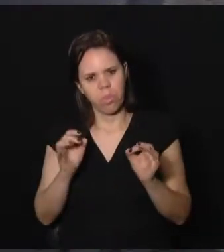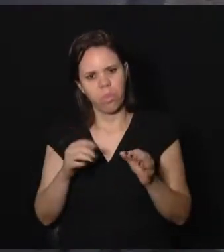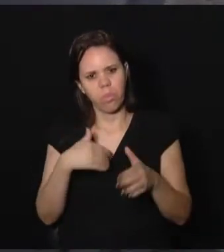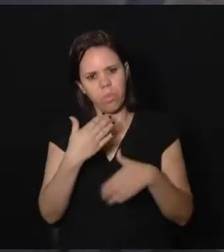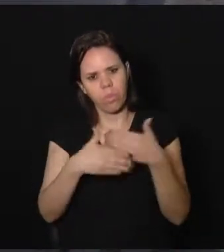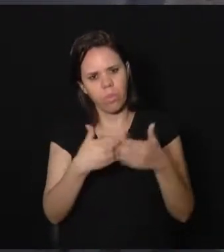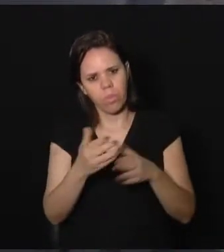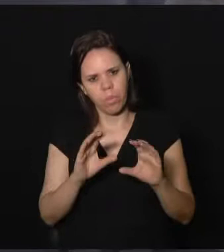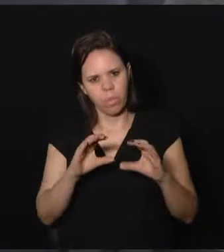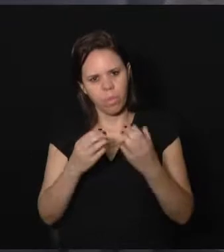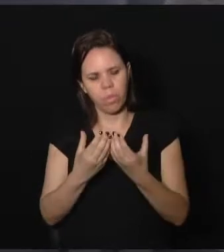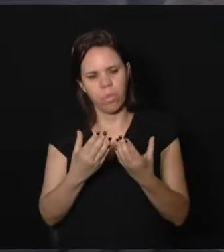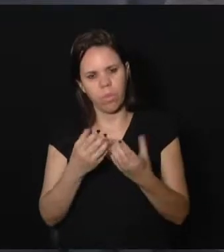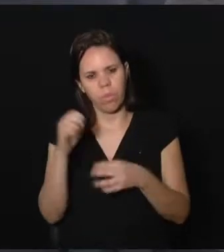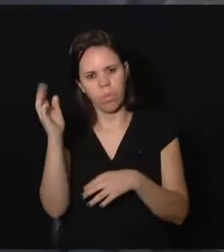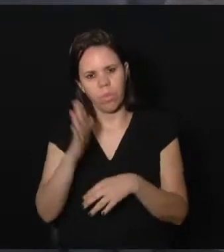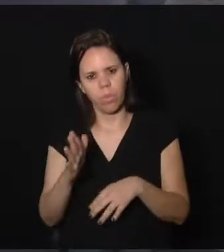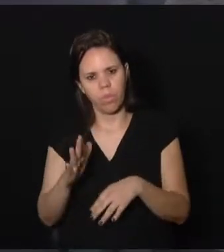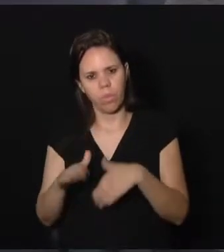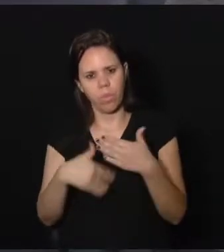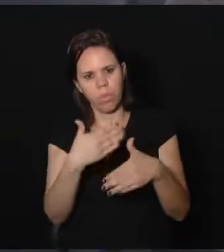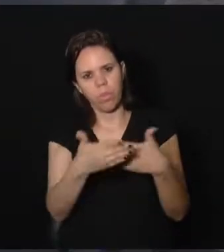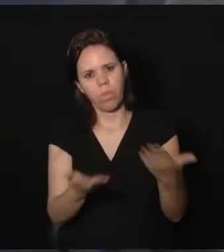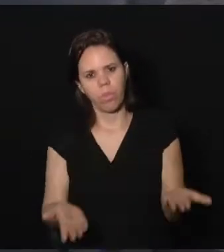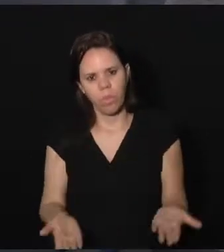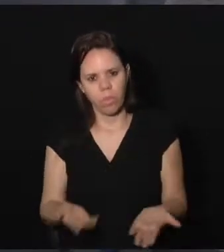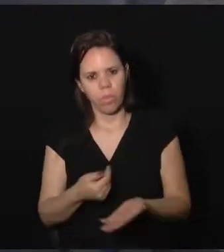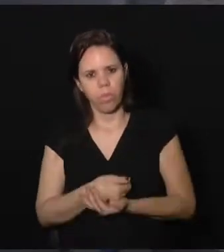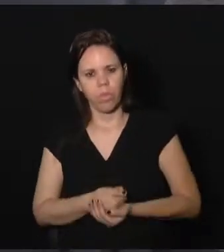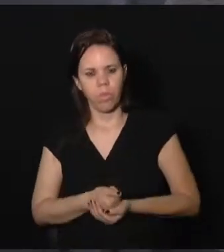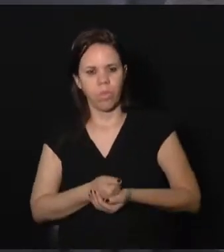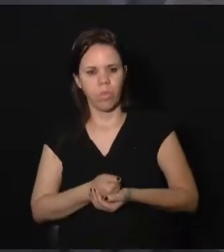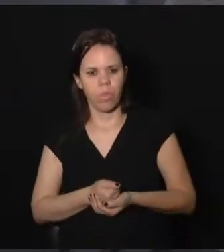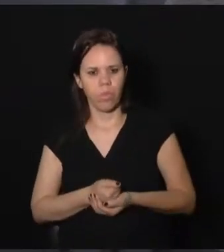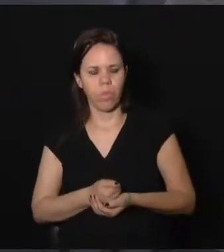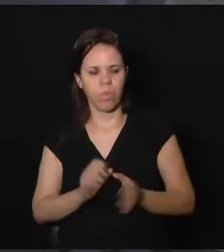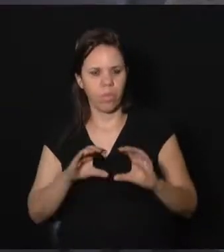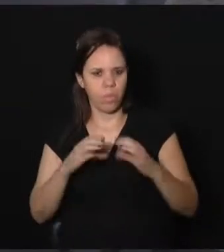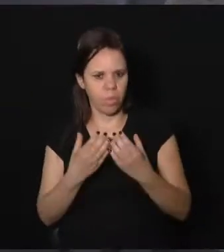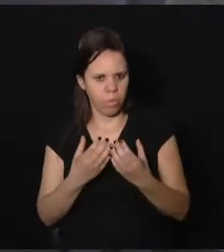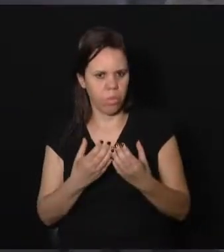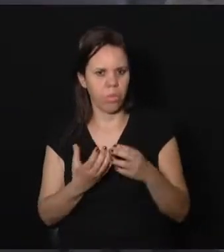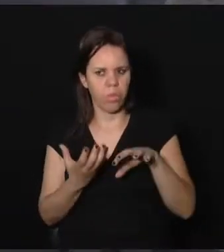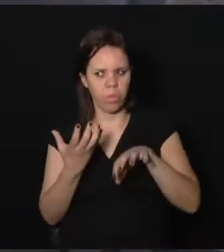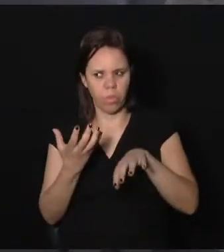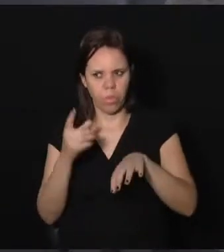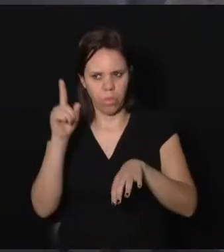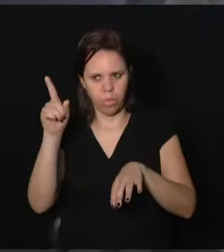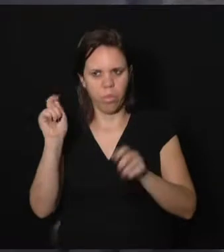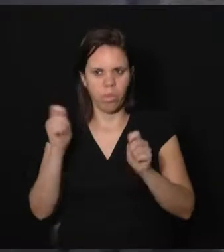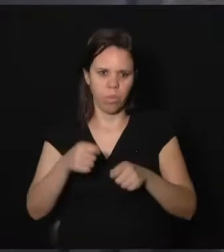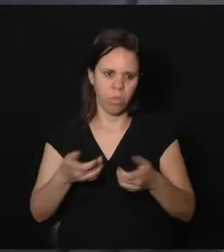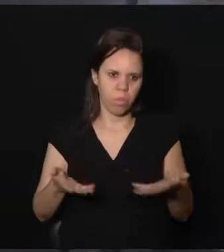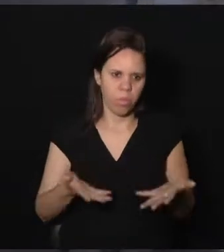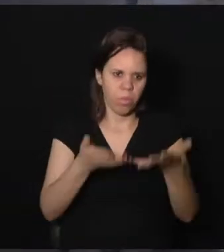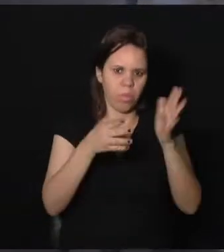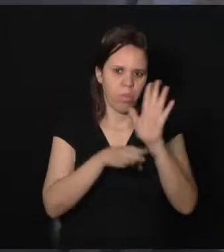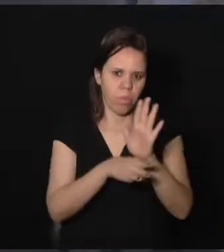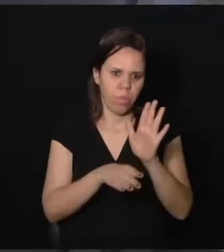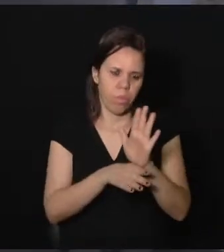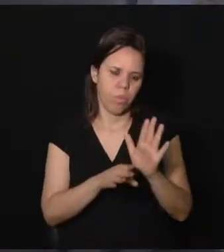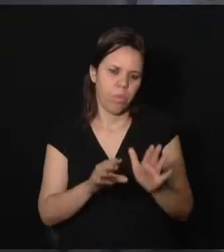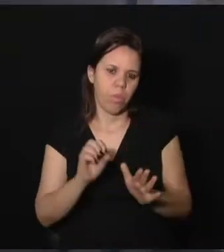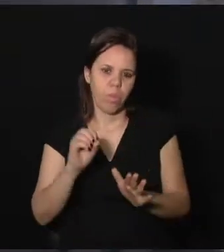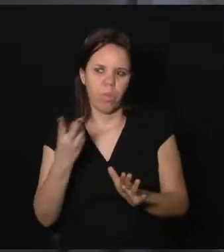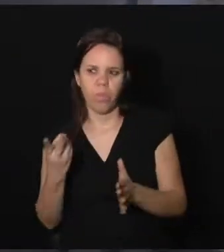do Congresso Nacional nesse processo. O Congresso ele pode facilitar, né,